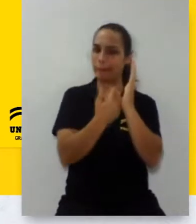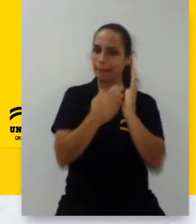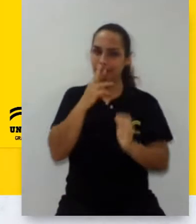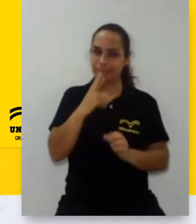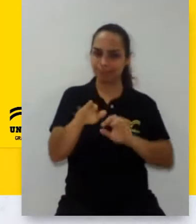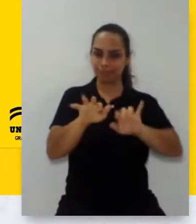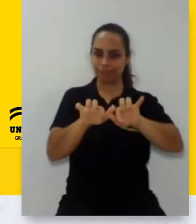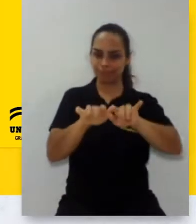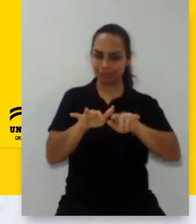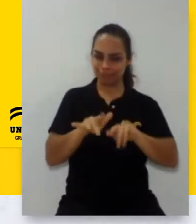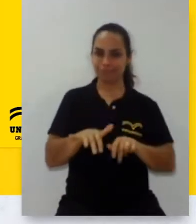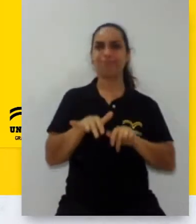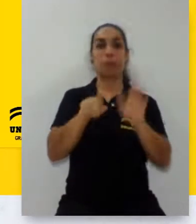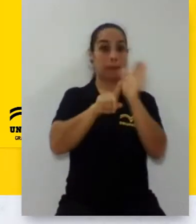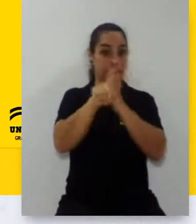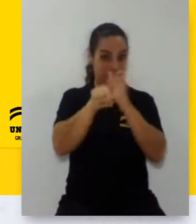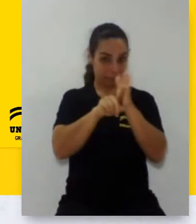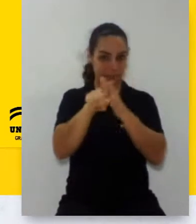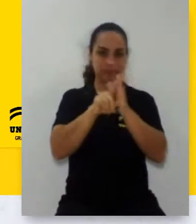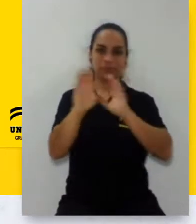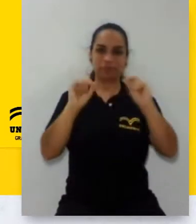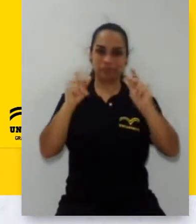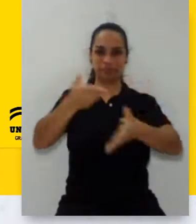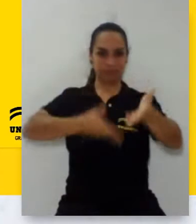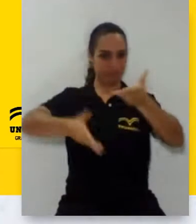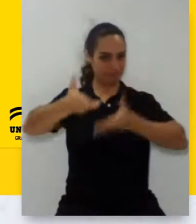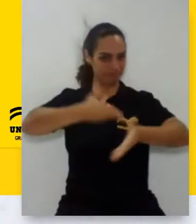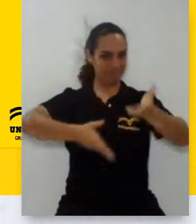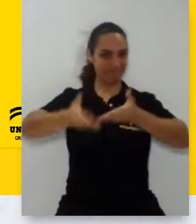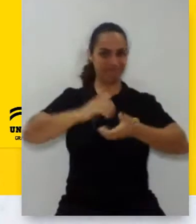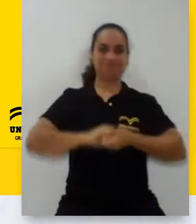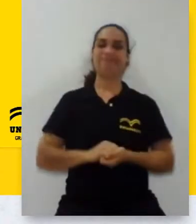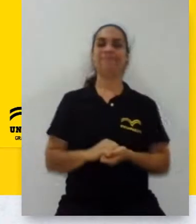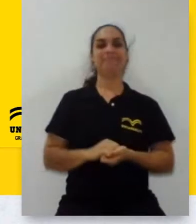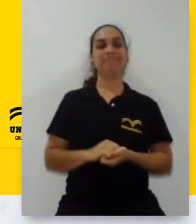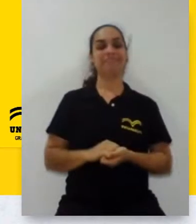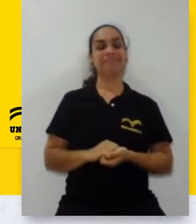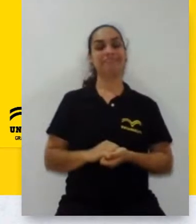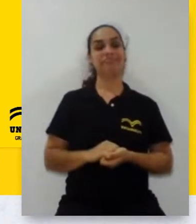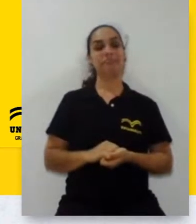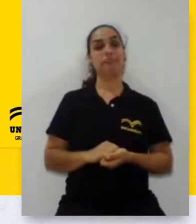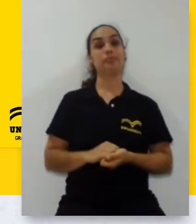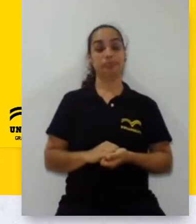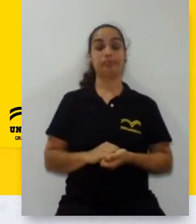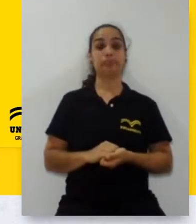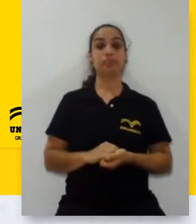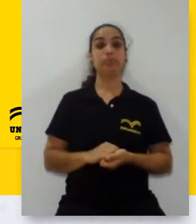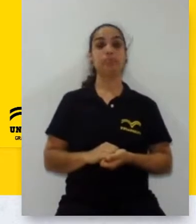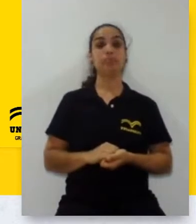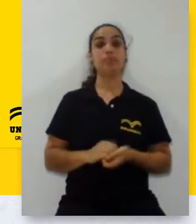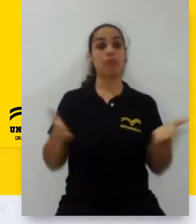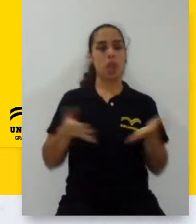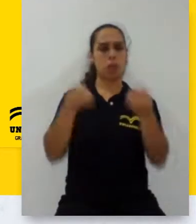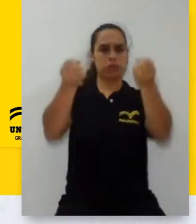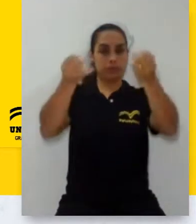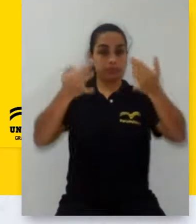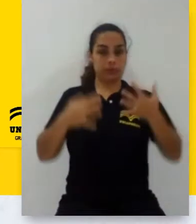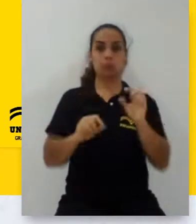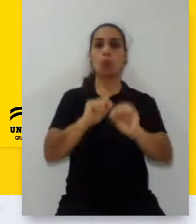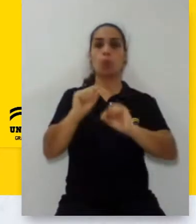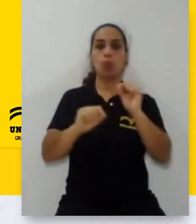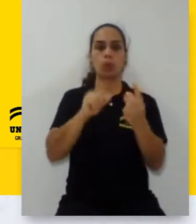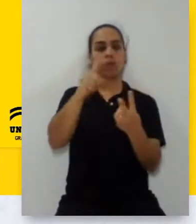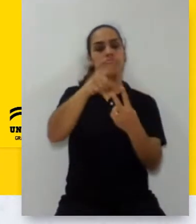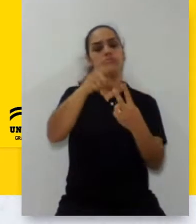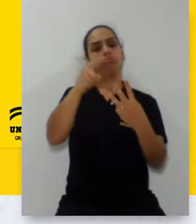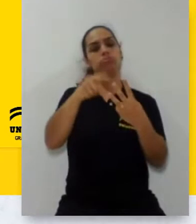conversando. A minha fala está dividida em 3 partes. A primeira parte, pessoal, eu vou chamar de terror, tá? Eu começo